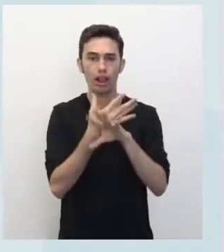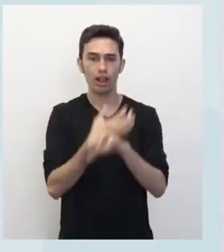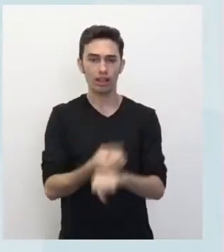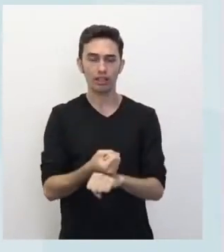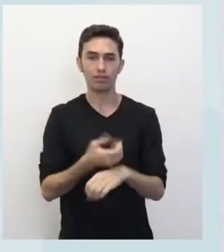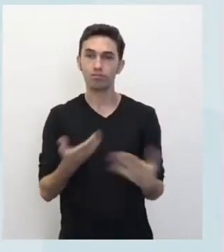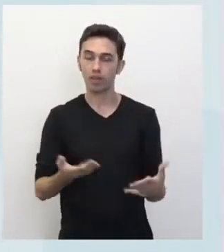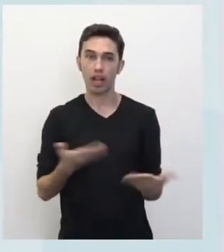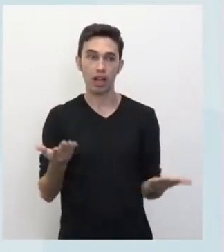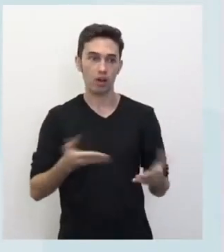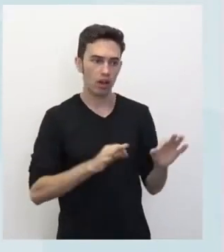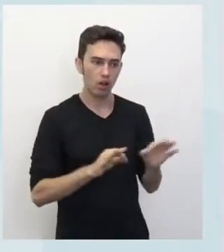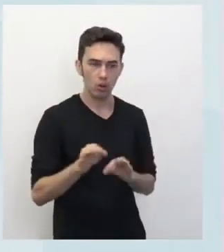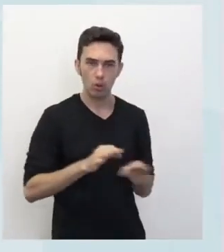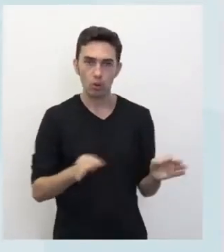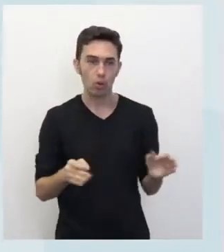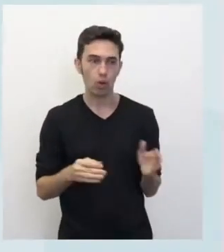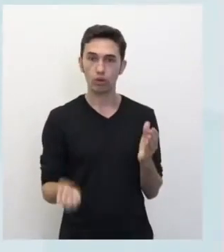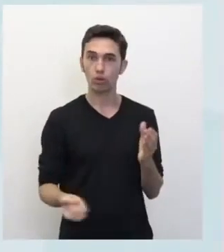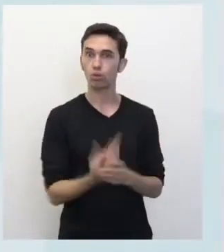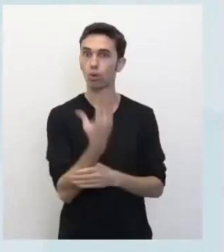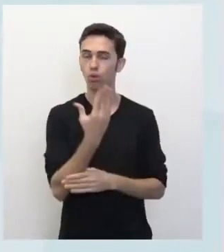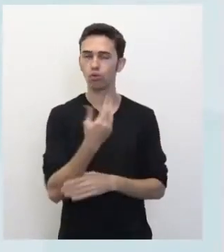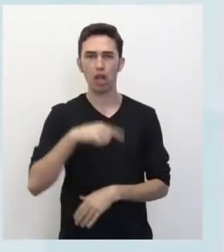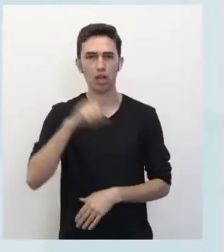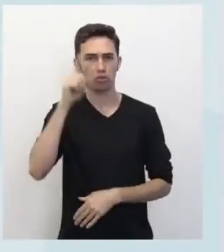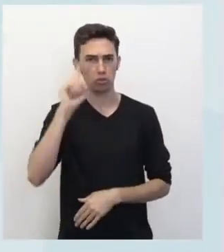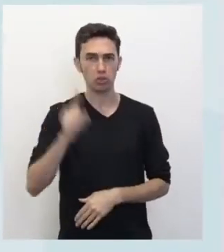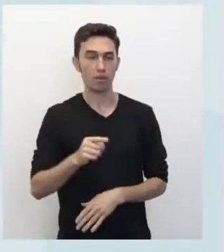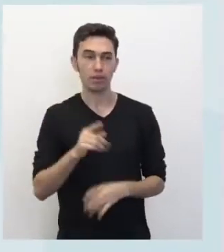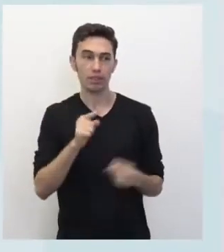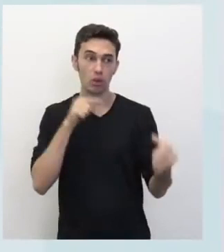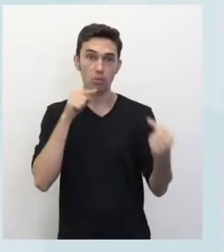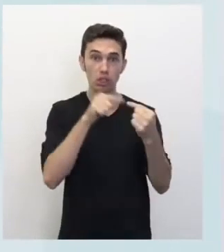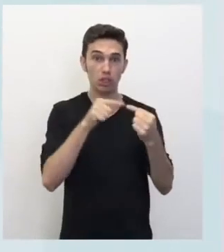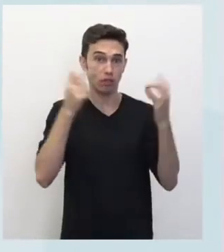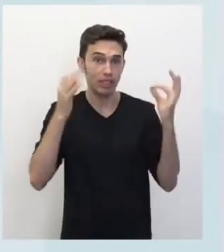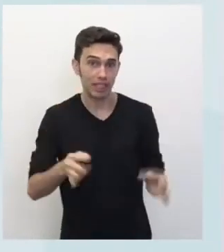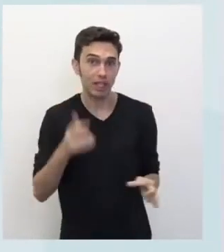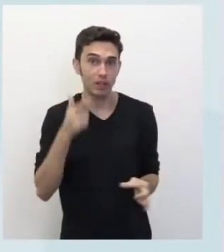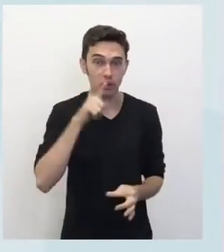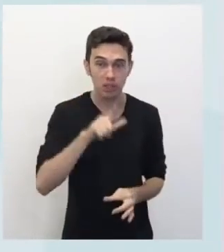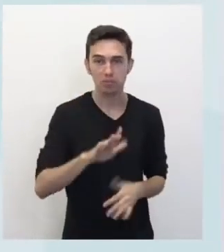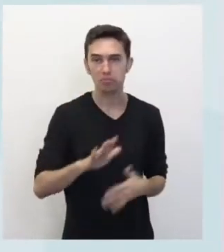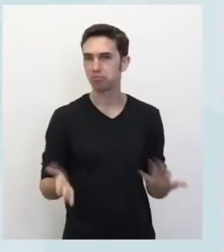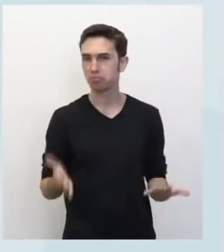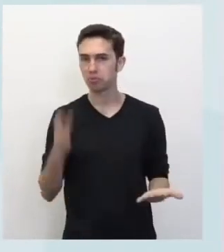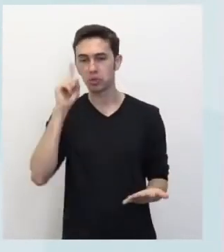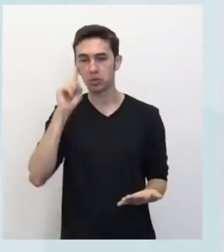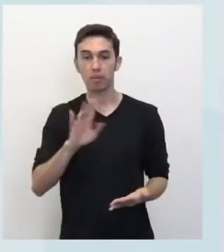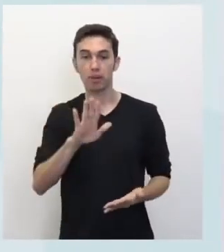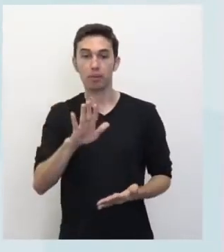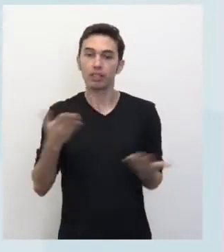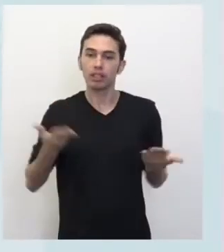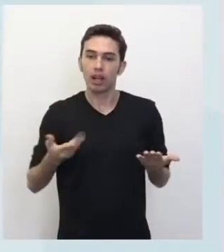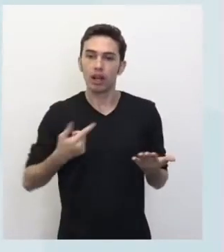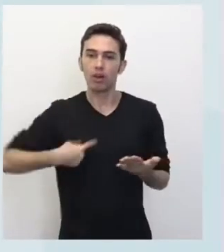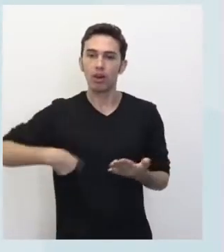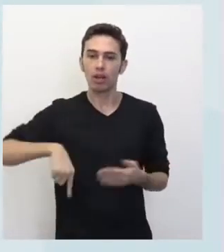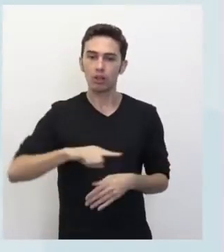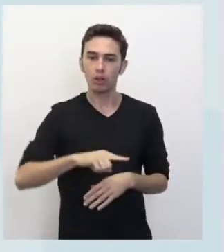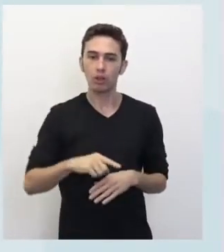ação inédita, não é possível prever o resultado. Então, todas as experiências de reintrodução envolvendo